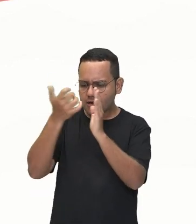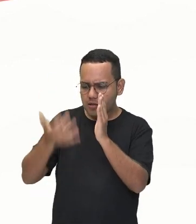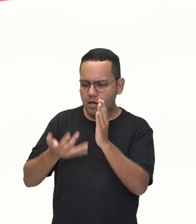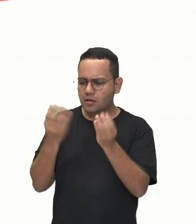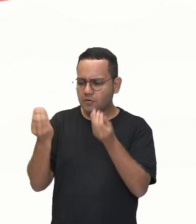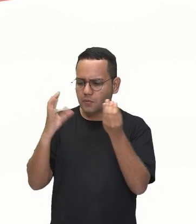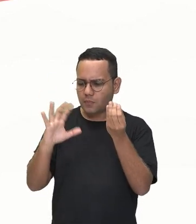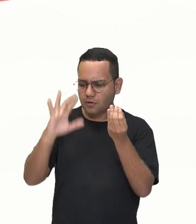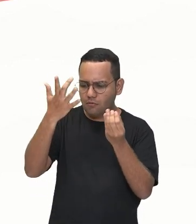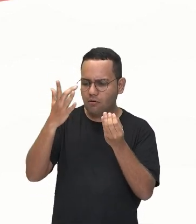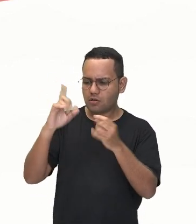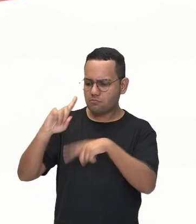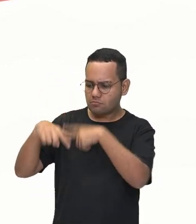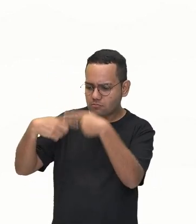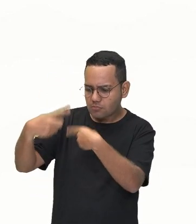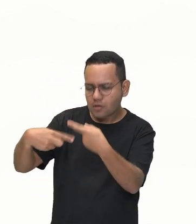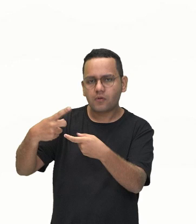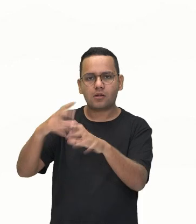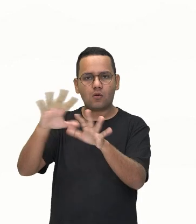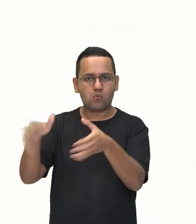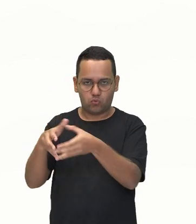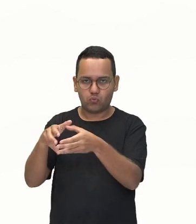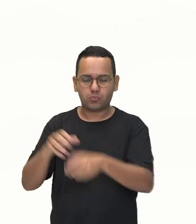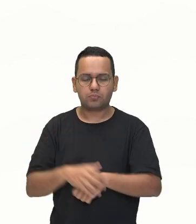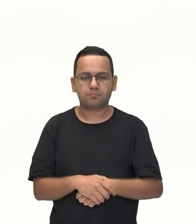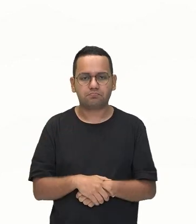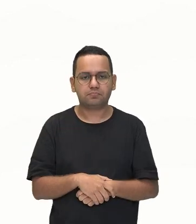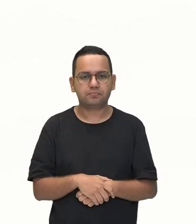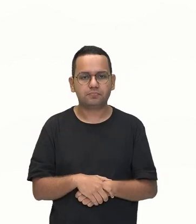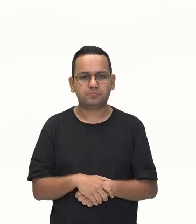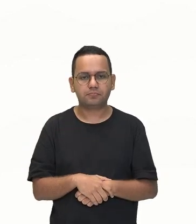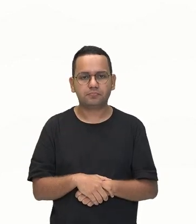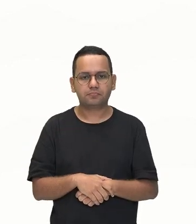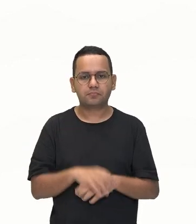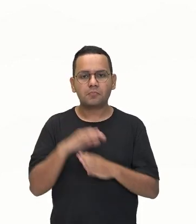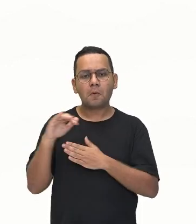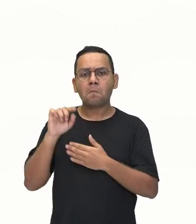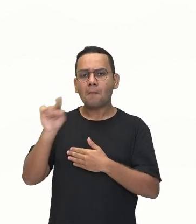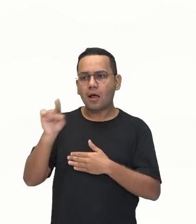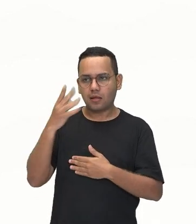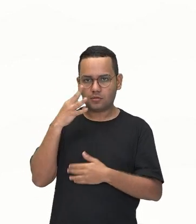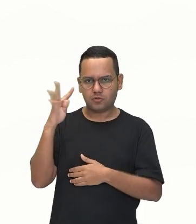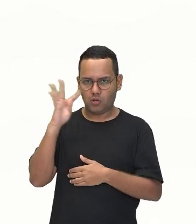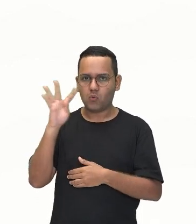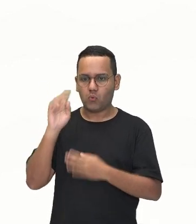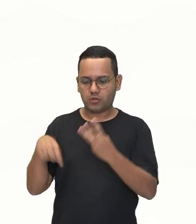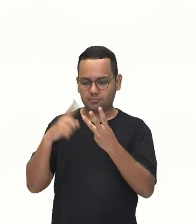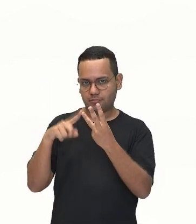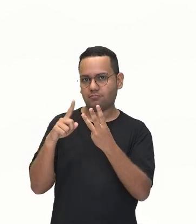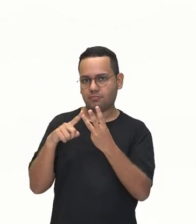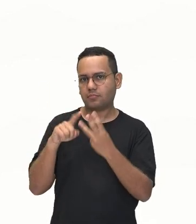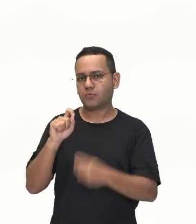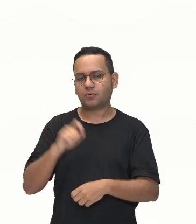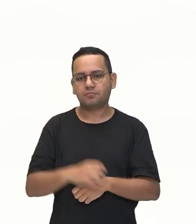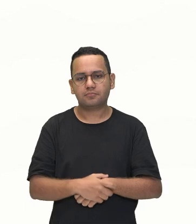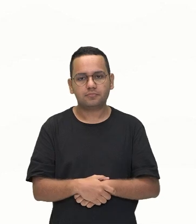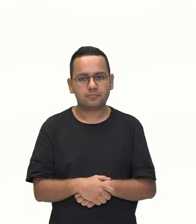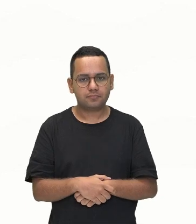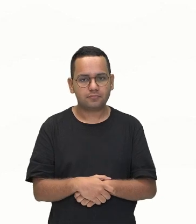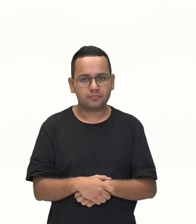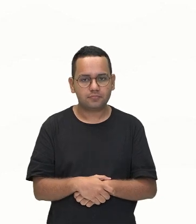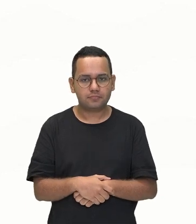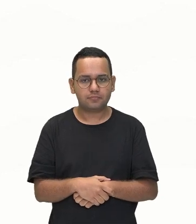aos descendentes. Vejam que nos fundamentos do darwinismo nós temos que é